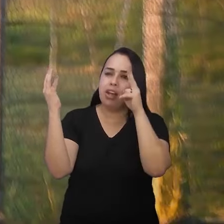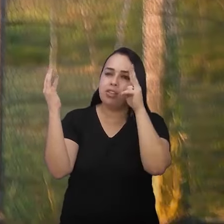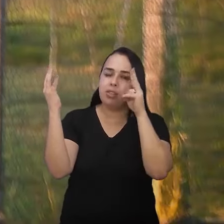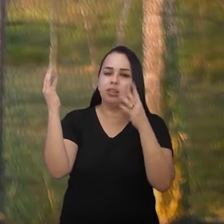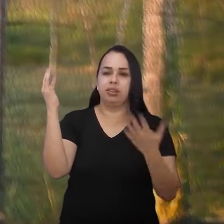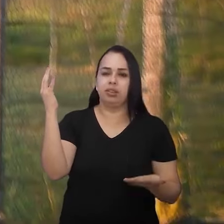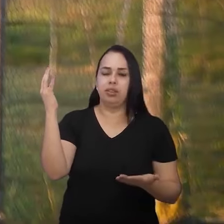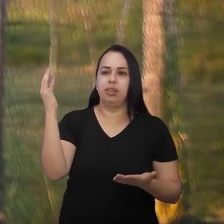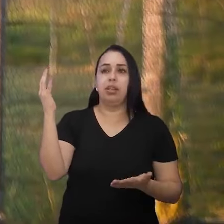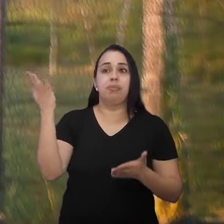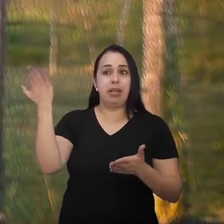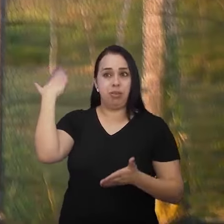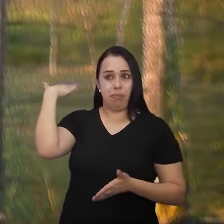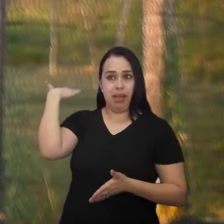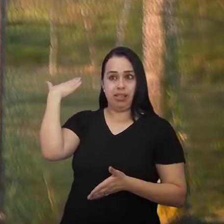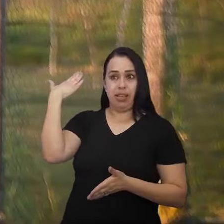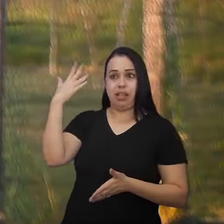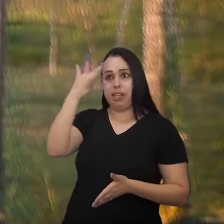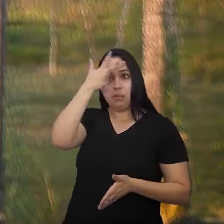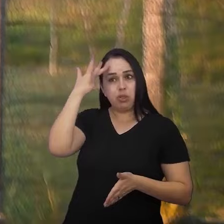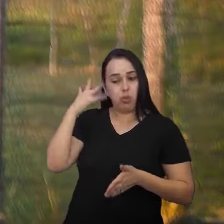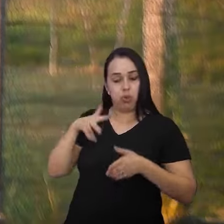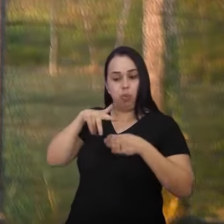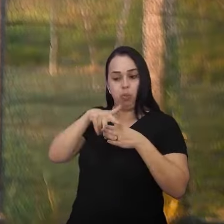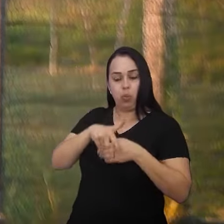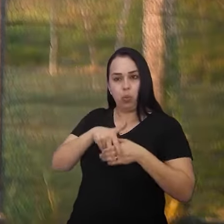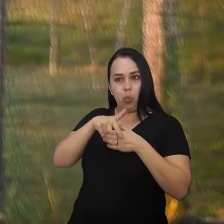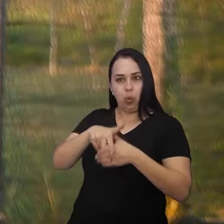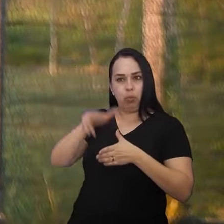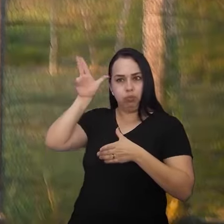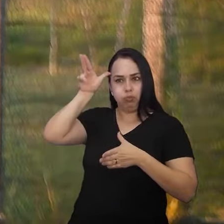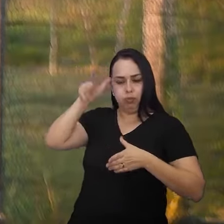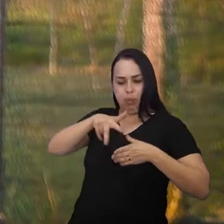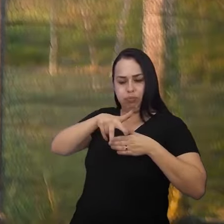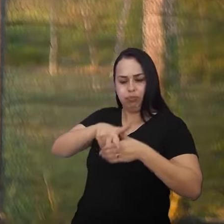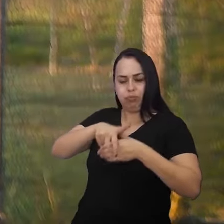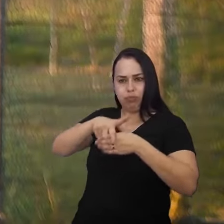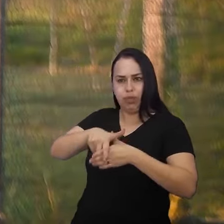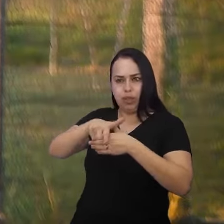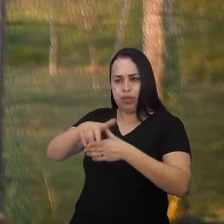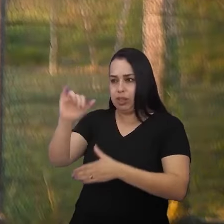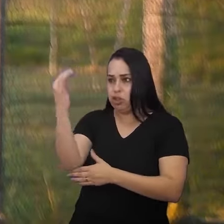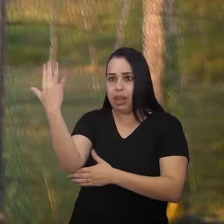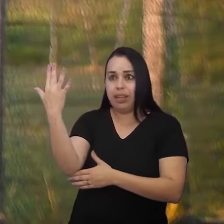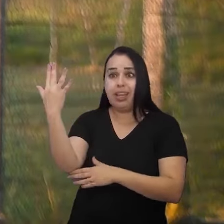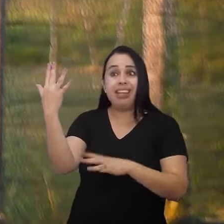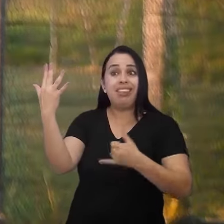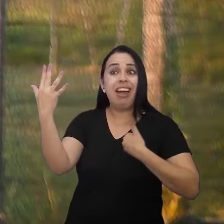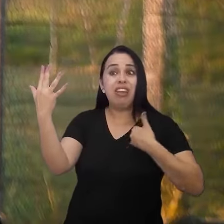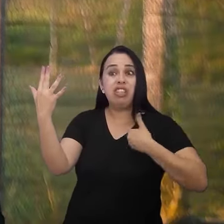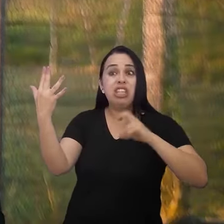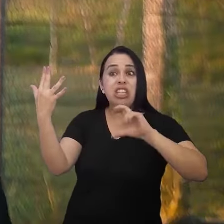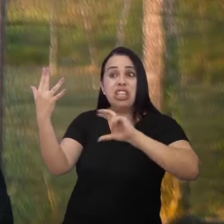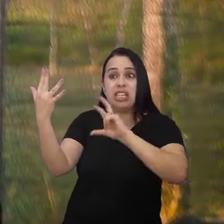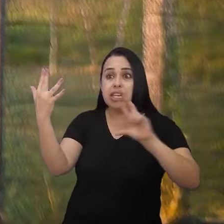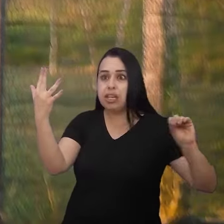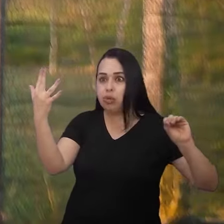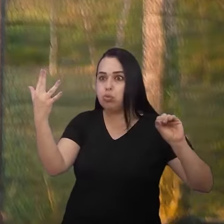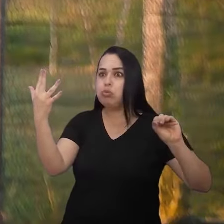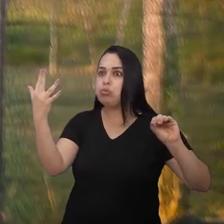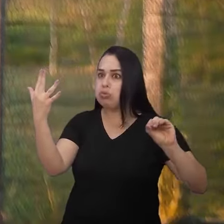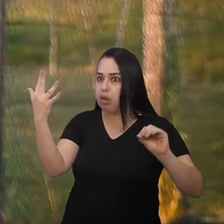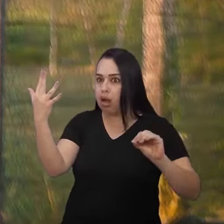É que quando os tropeiros vinham até aqui o Jequitibá, ele já era grande. Ele tem mais de 500 anos. Então, o que